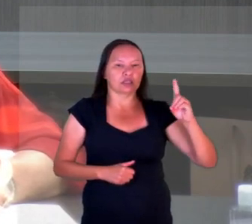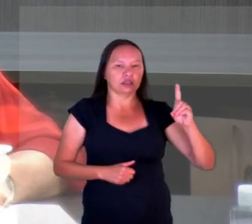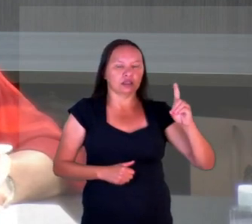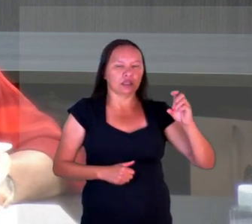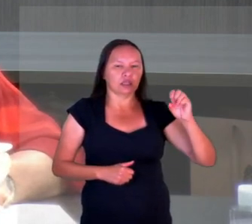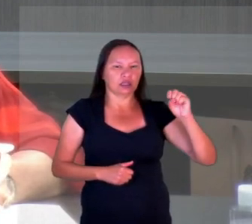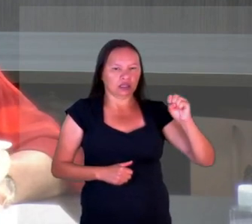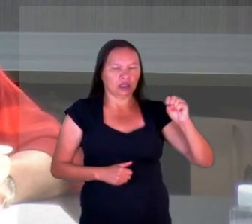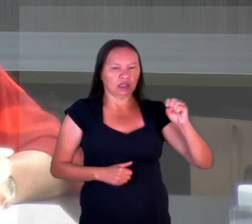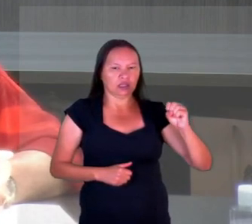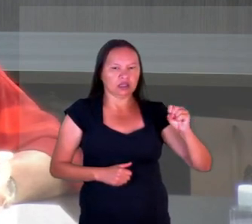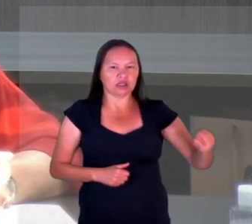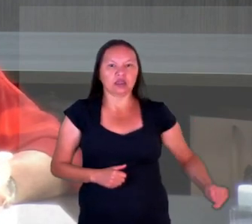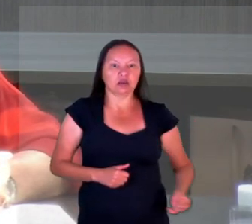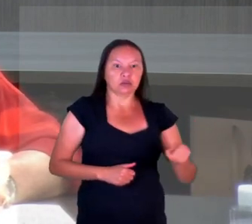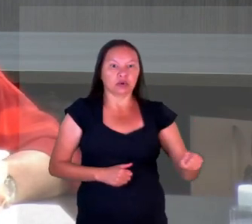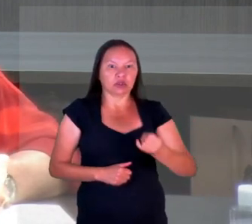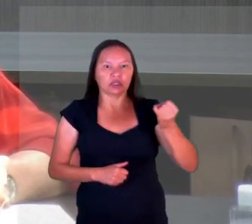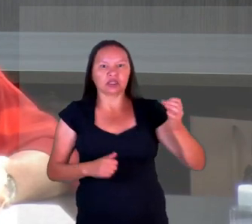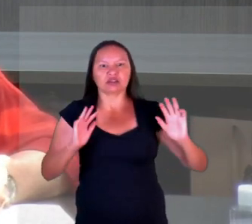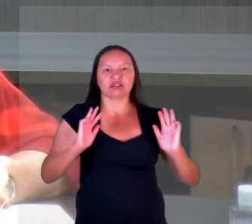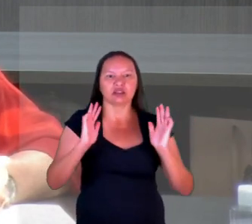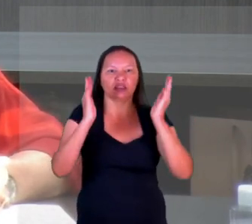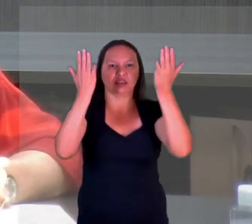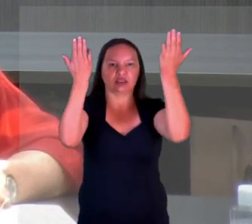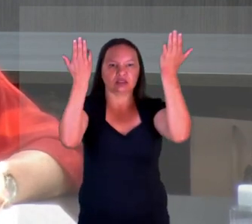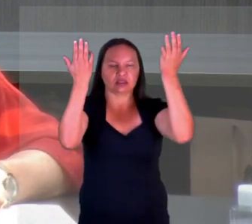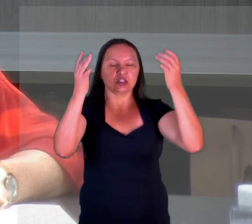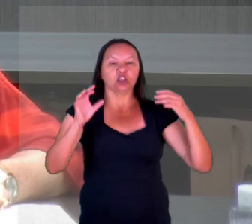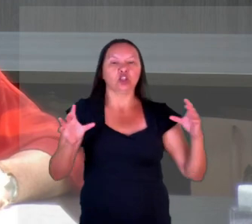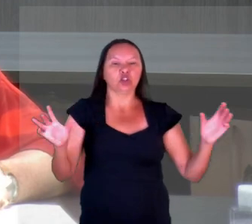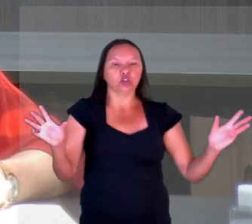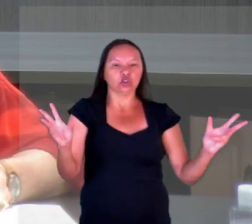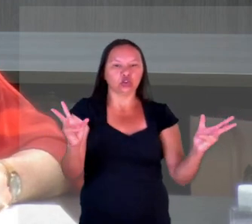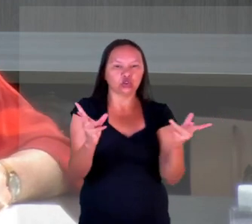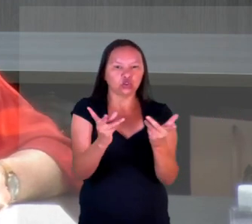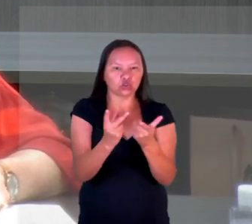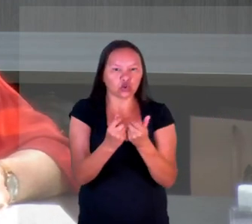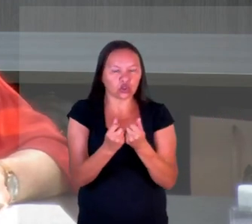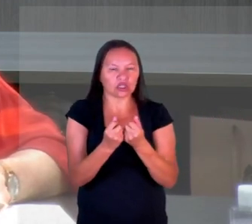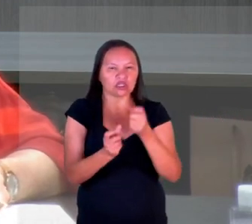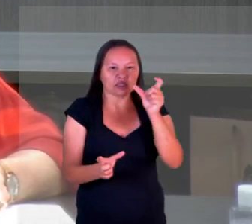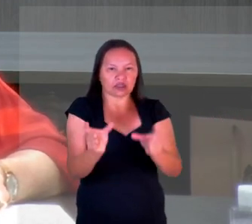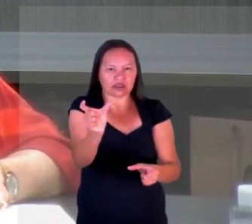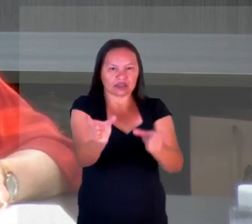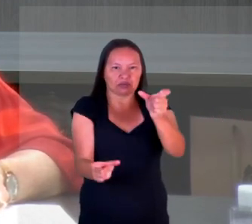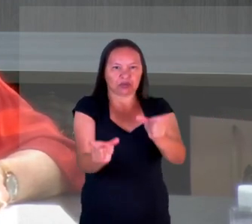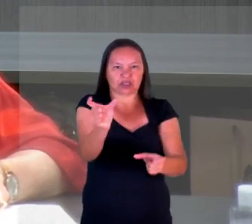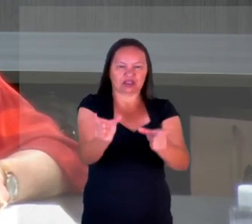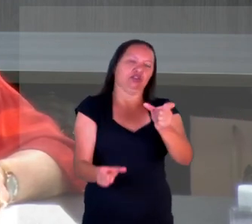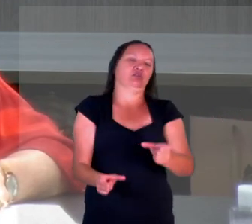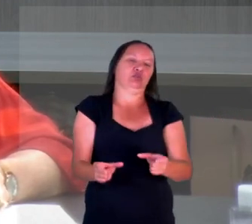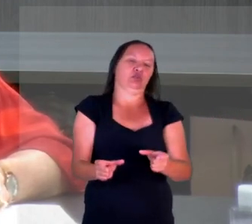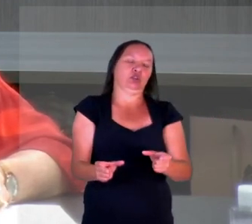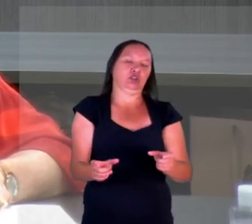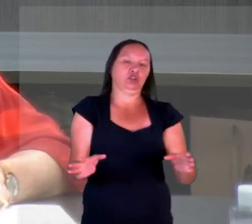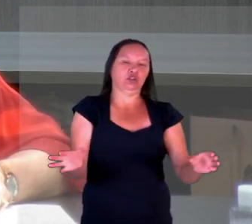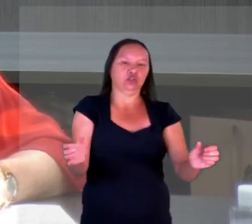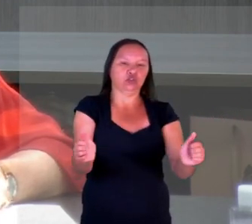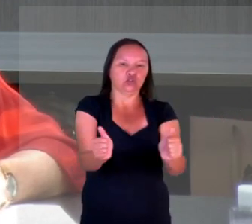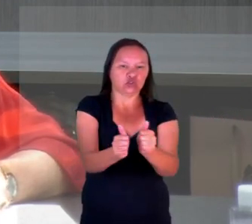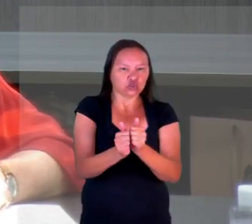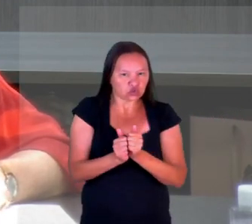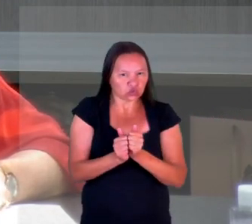esse evento a todos os envolvidos para a realização deste seminário todos os